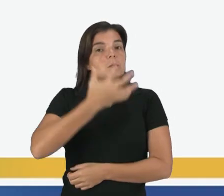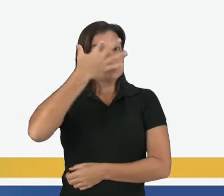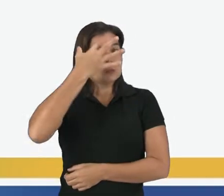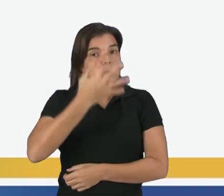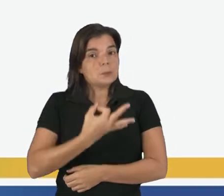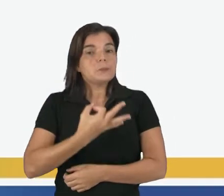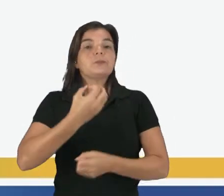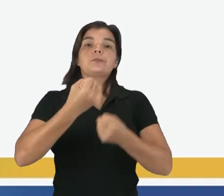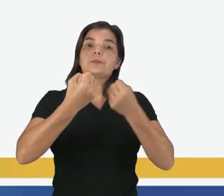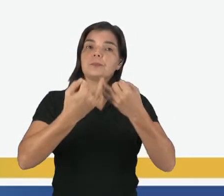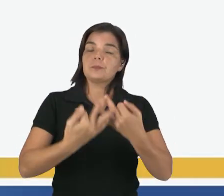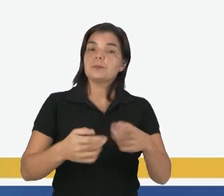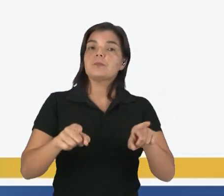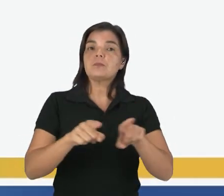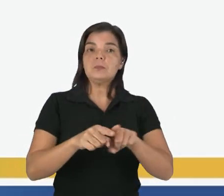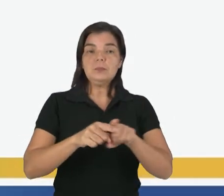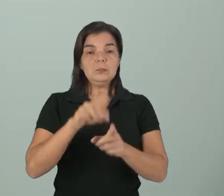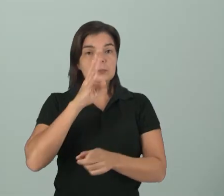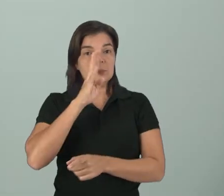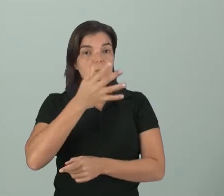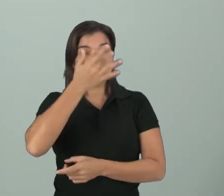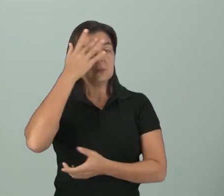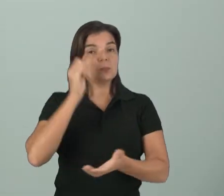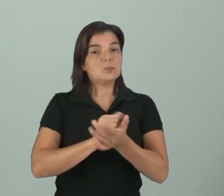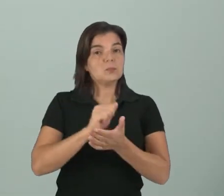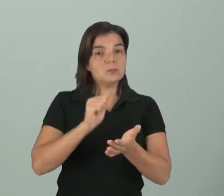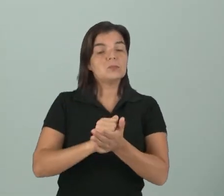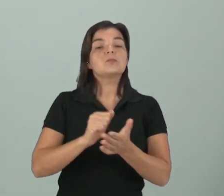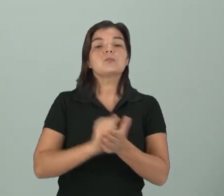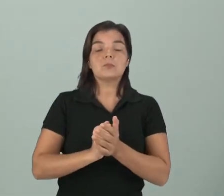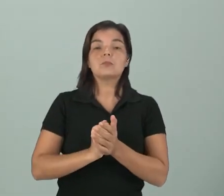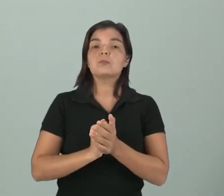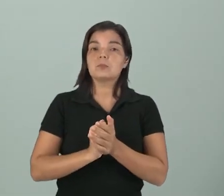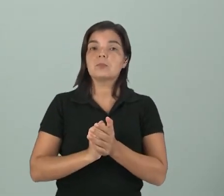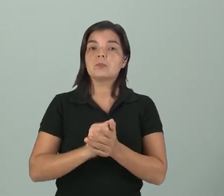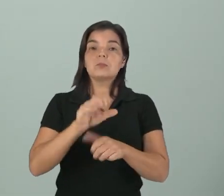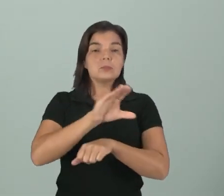isso que eu falei. Agredir verbalmente, ferir, né,